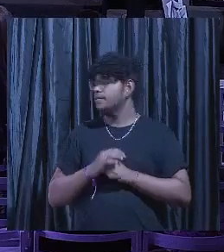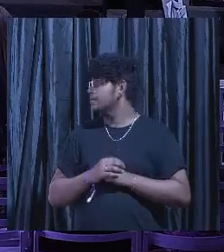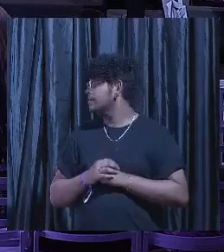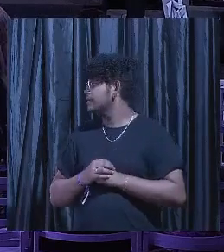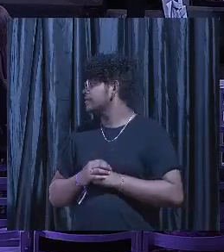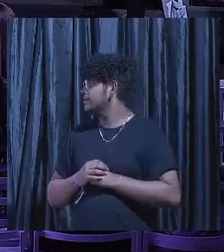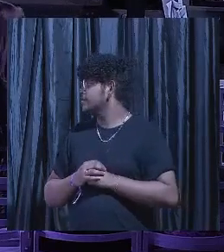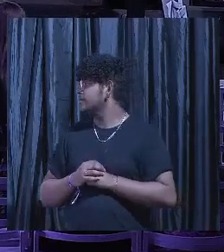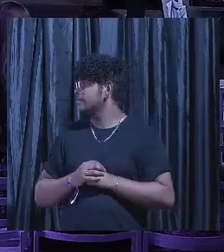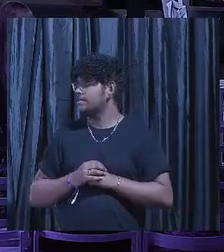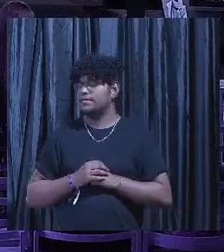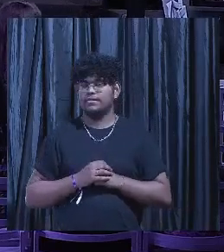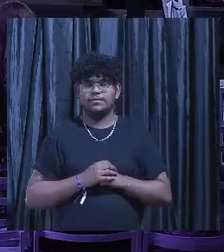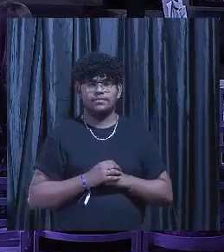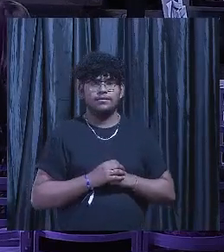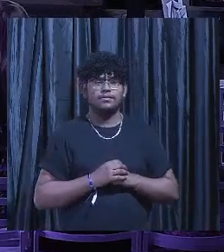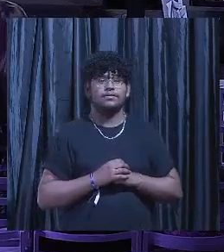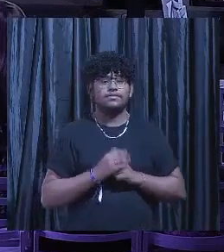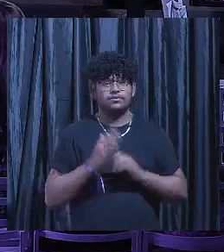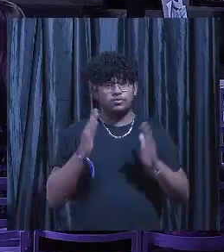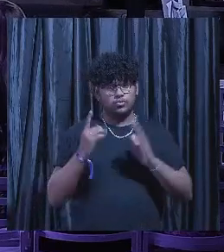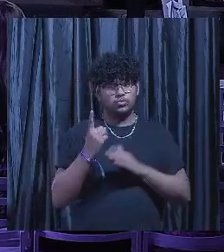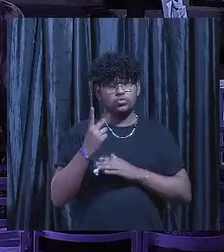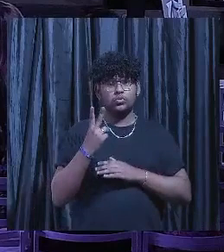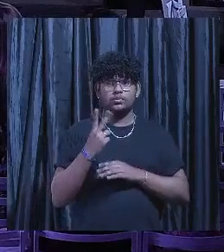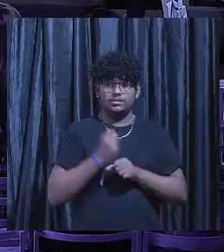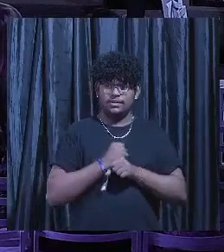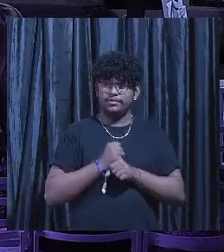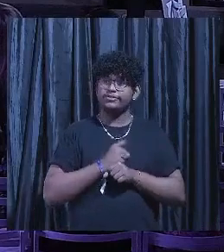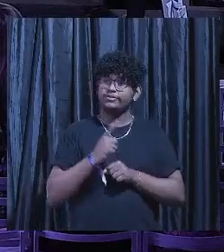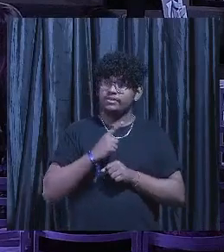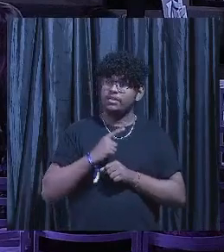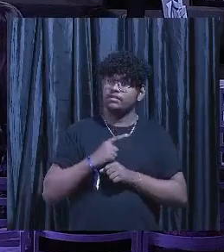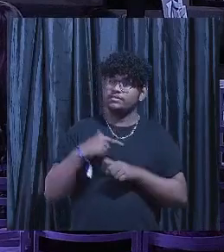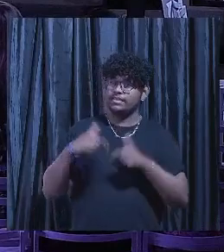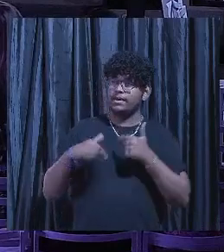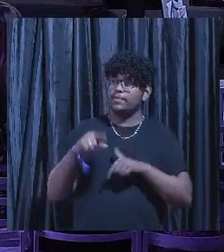Né? Ela se destacou no cenário europeu,